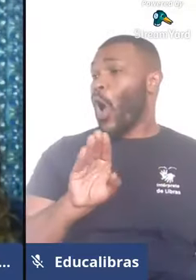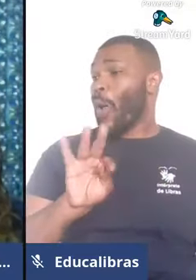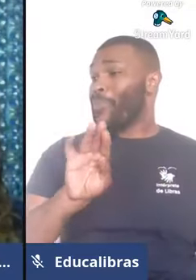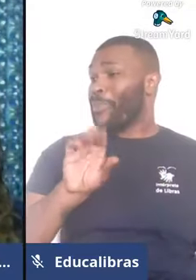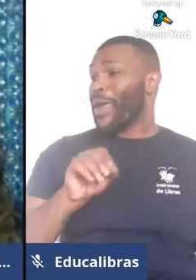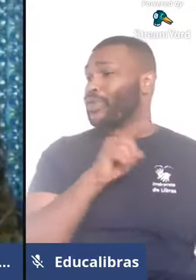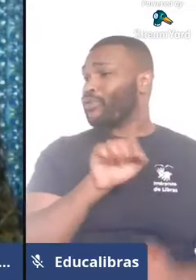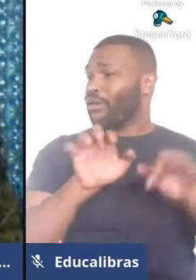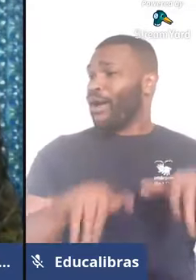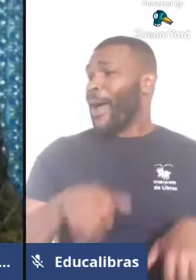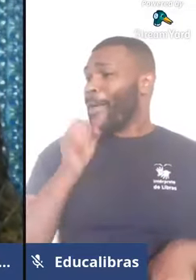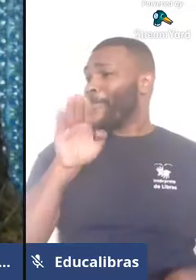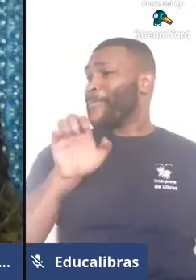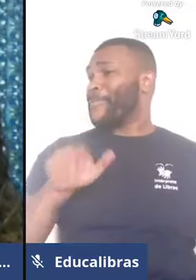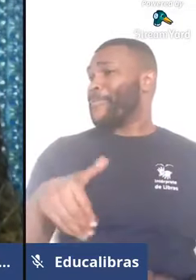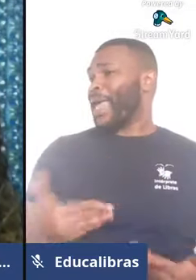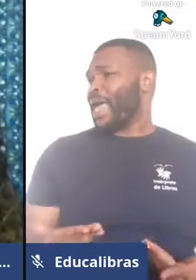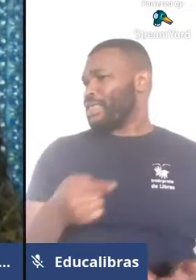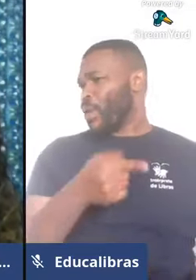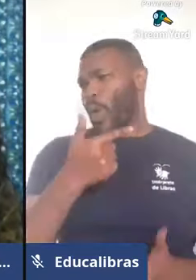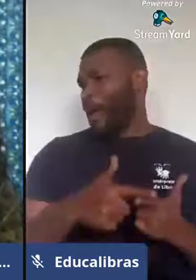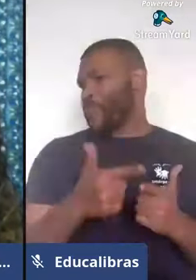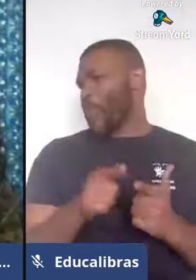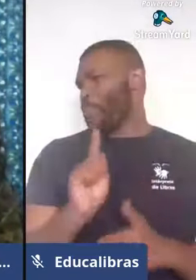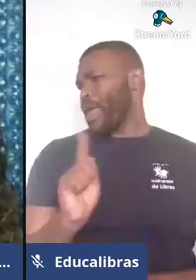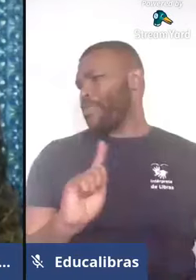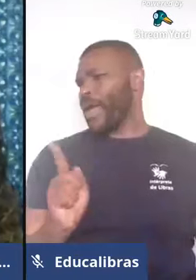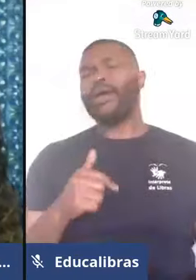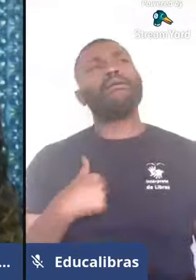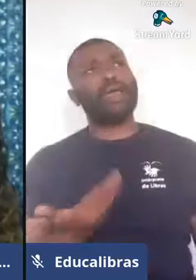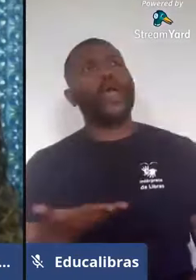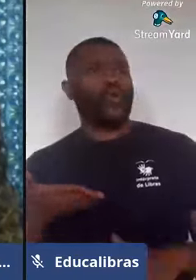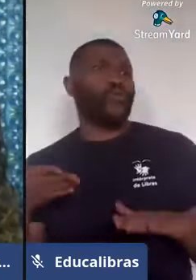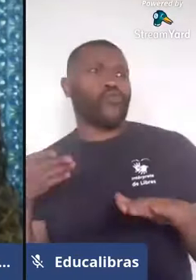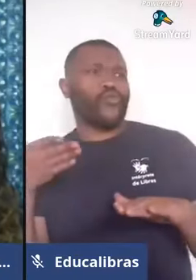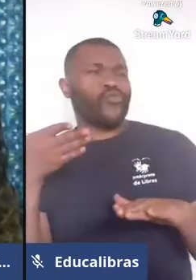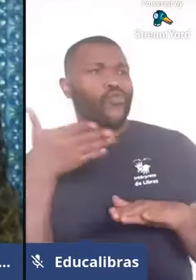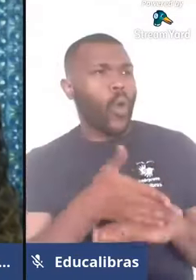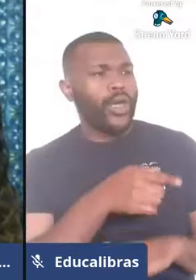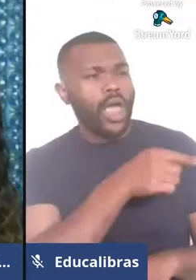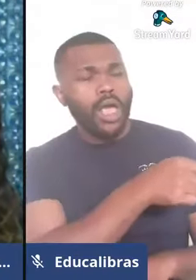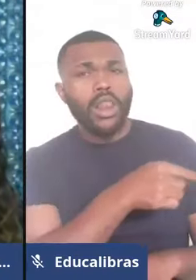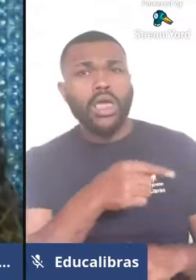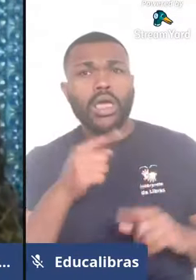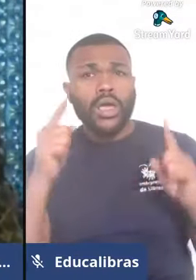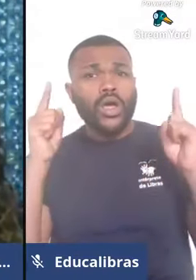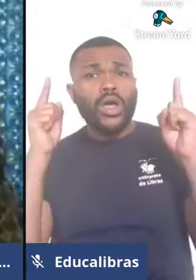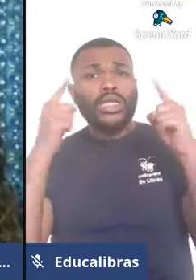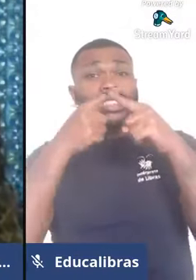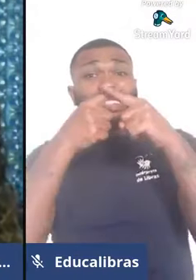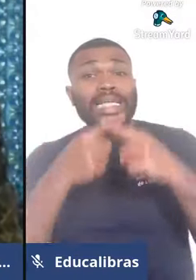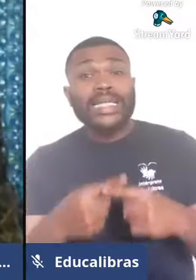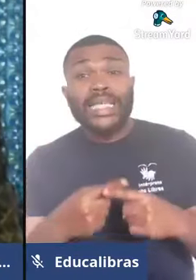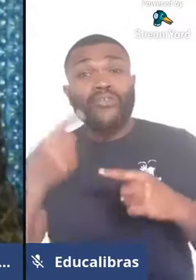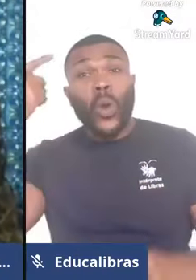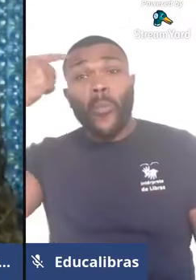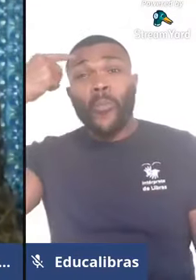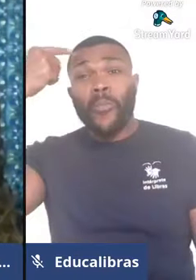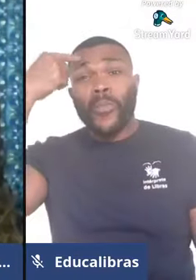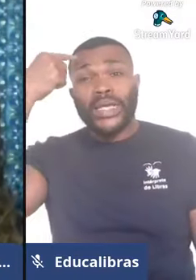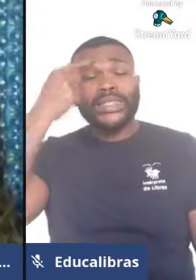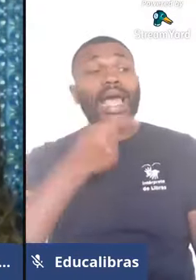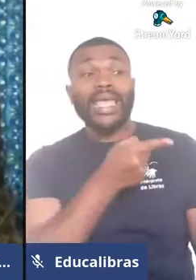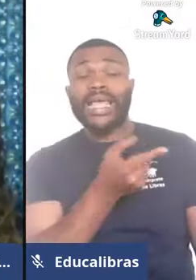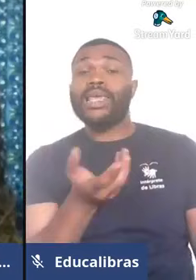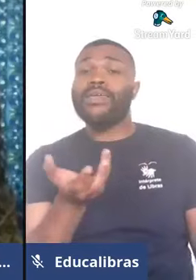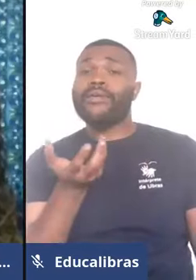o problema. E aí, quando eu cheguei lá, na verdade, ele estava com o desafio mesmo de pensar, ele estava com essa ideia de criar um órgão, né?